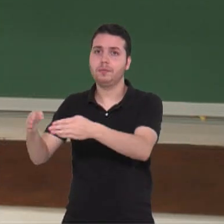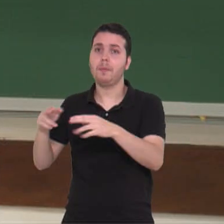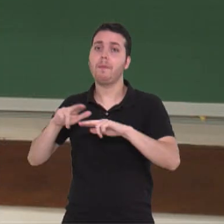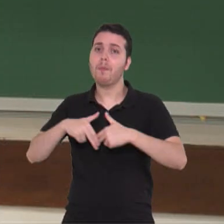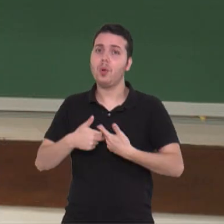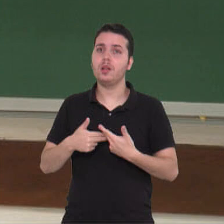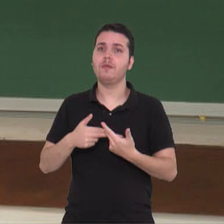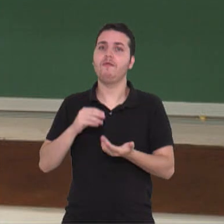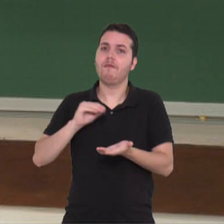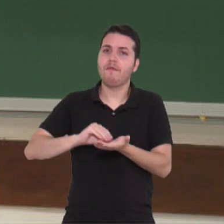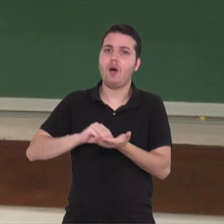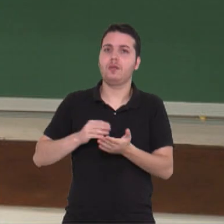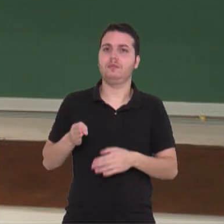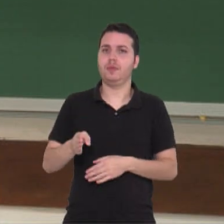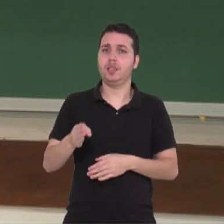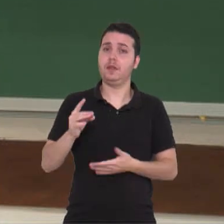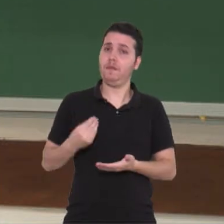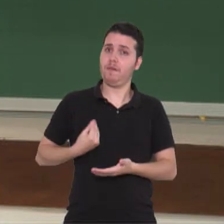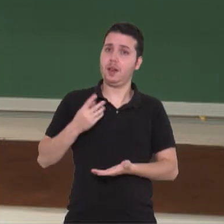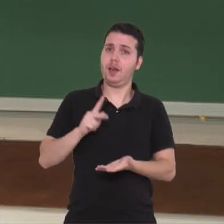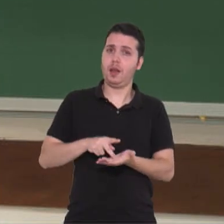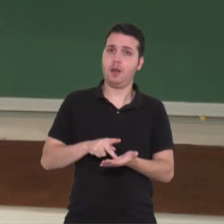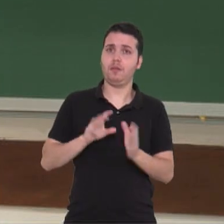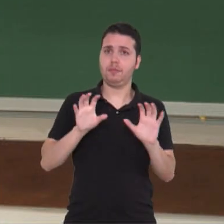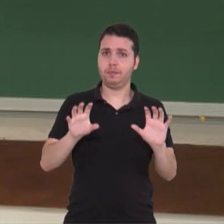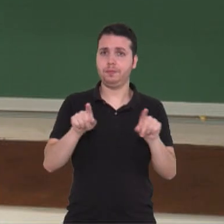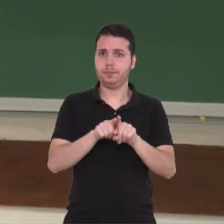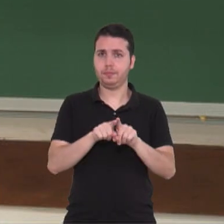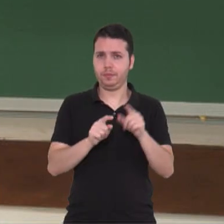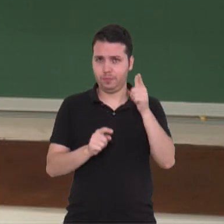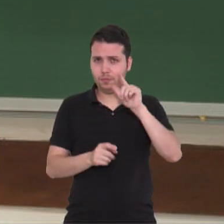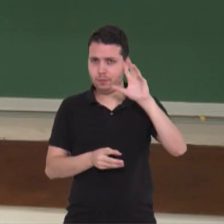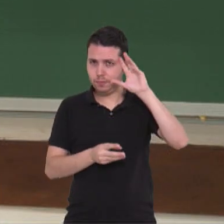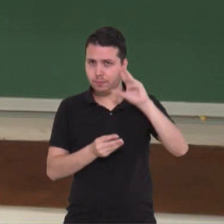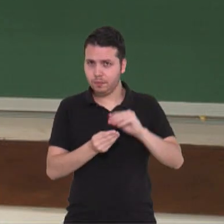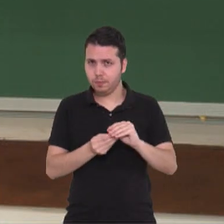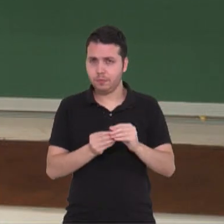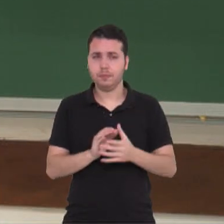real também. Tá ok? Deu para entender?